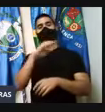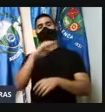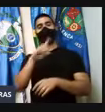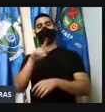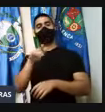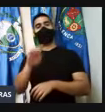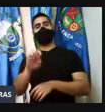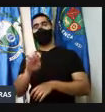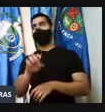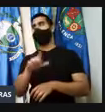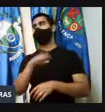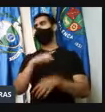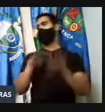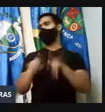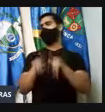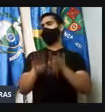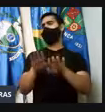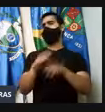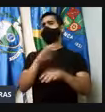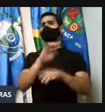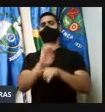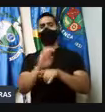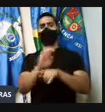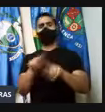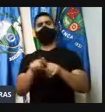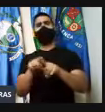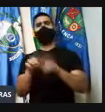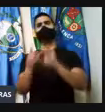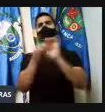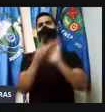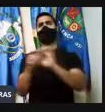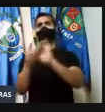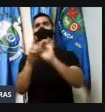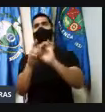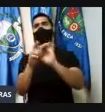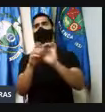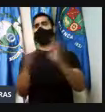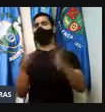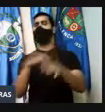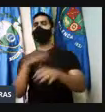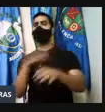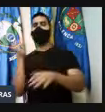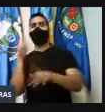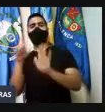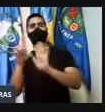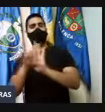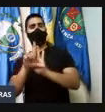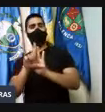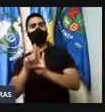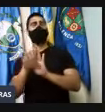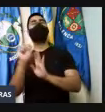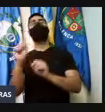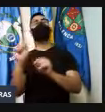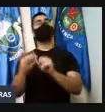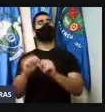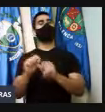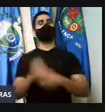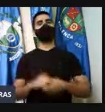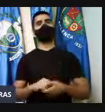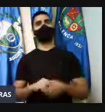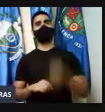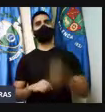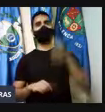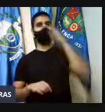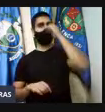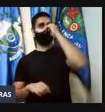e você tinha o investimento do Estado e da União. Com essa nova lei do marco regulatório, o que eles fizeram?